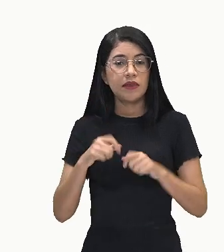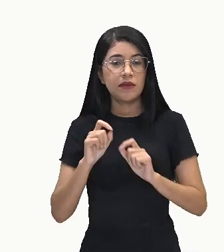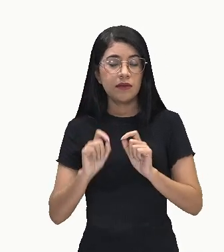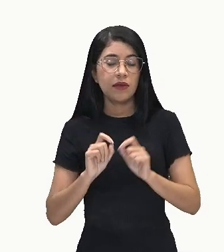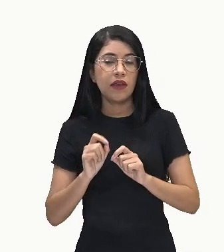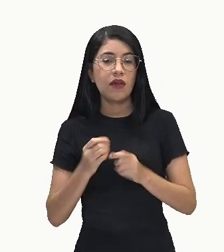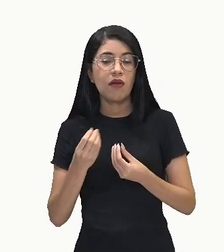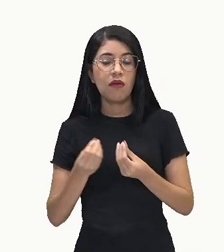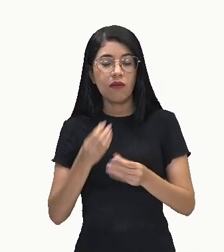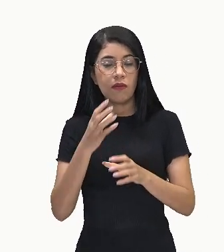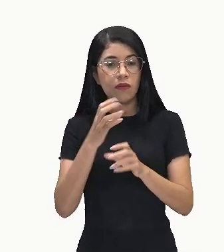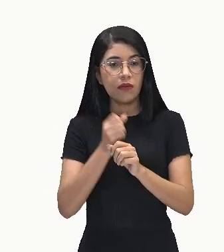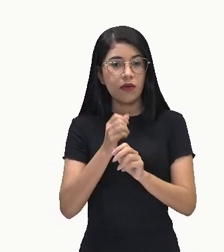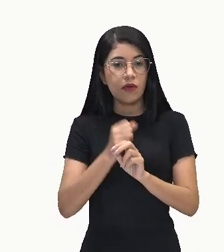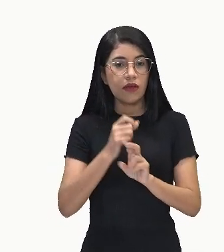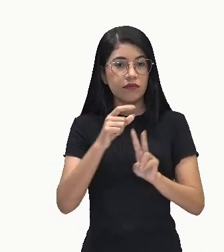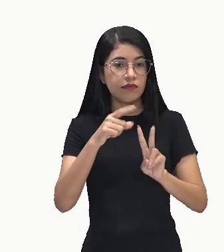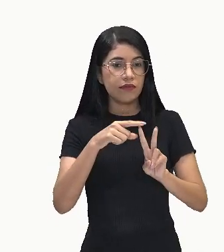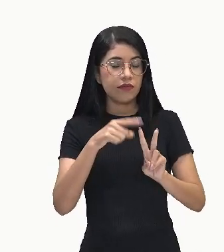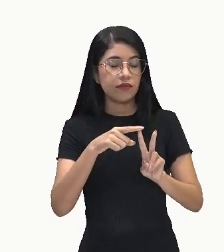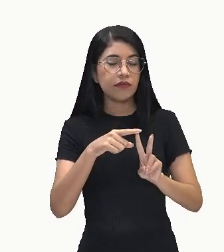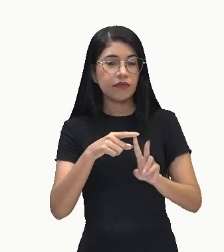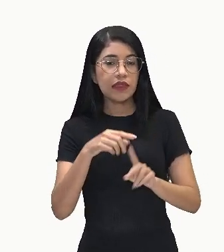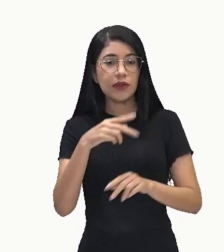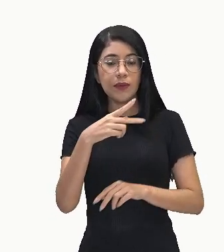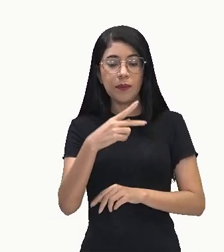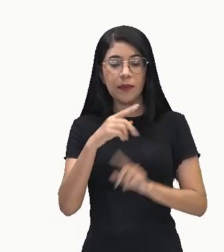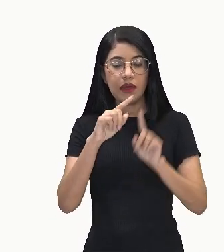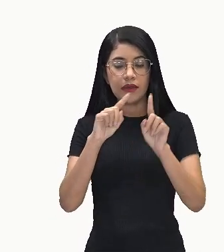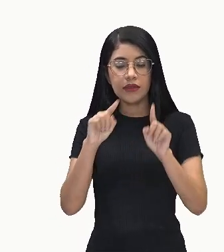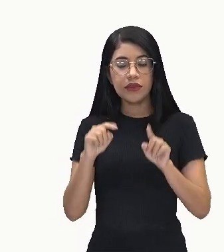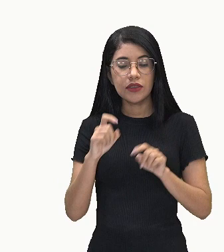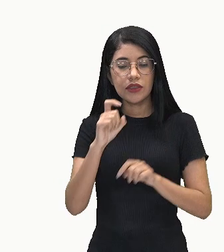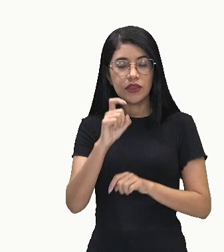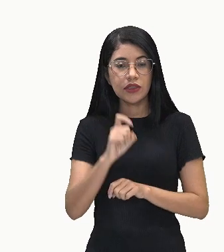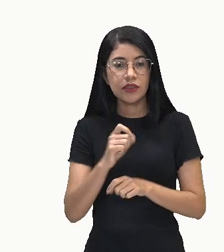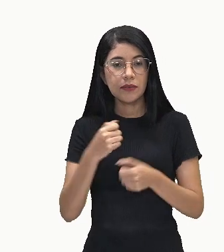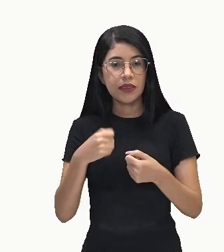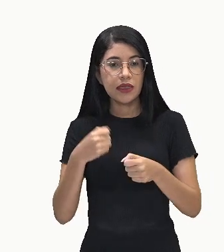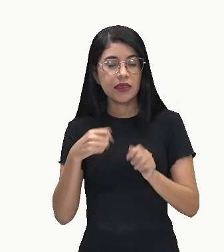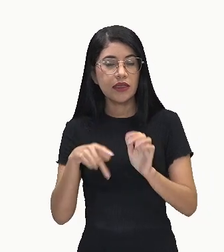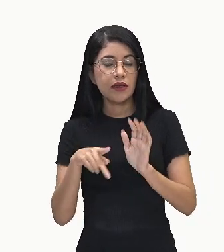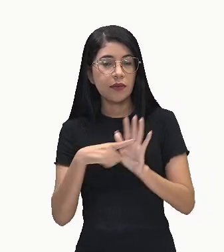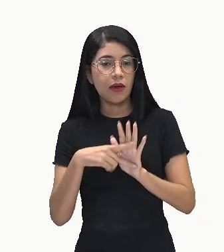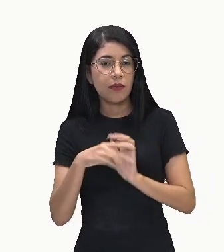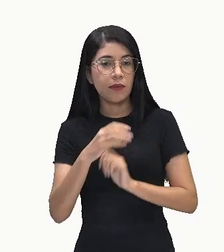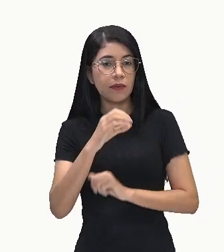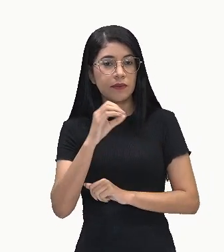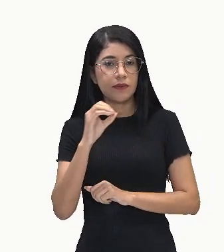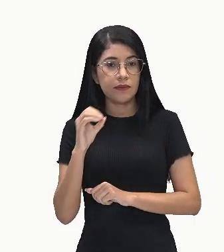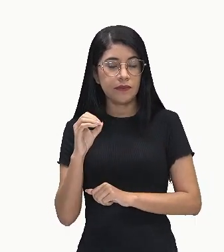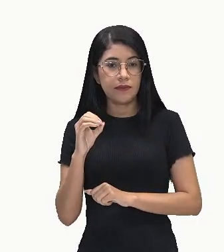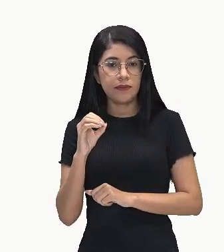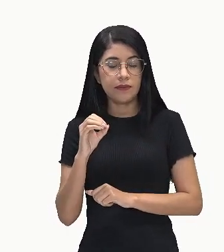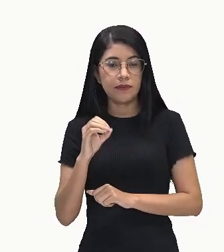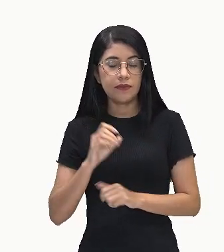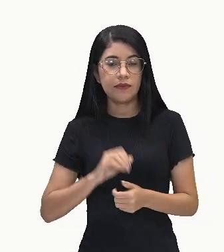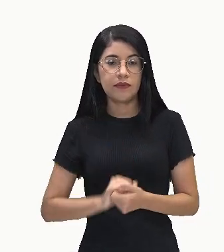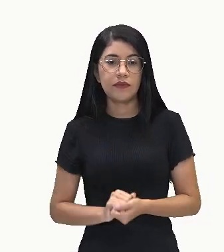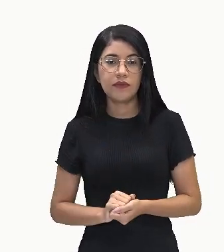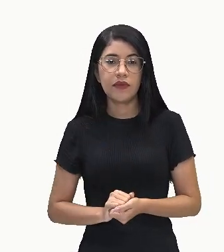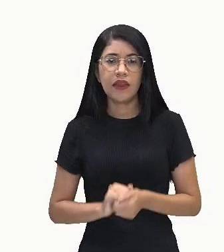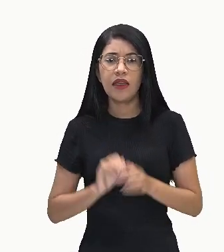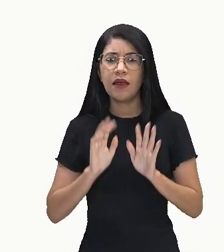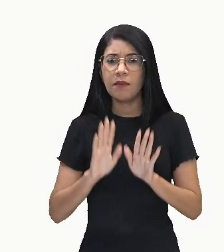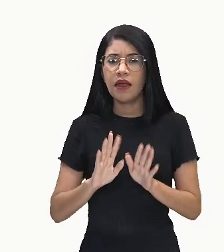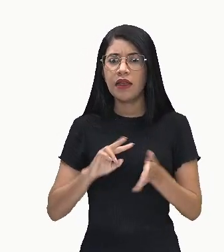raízes, o nosso polinômio p de x tem que ser igual a quem? Igual a 0. Mas quem é p